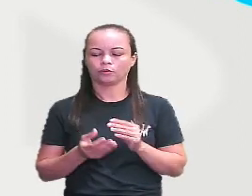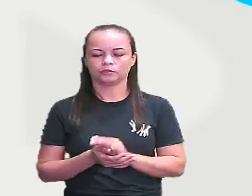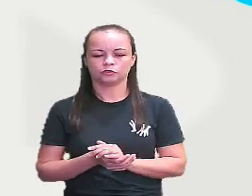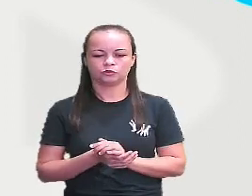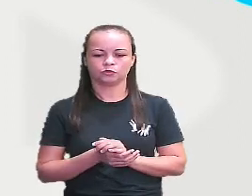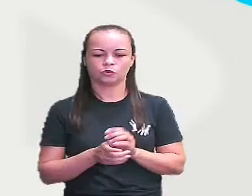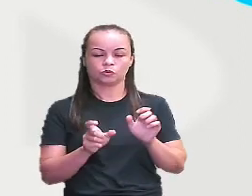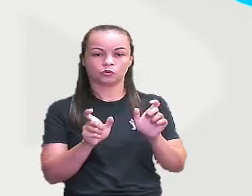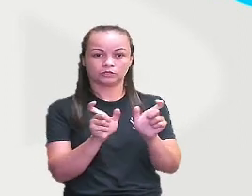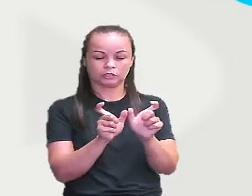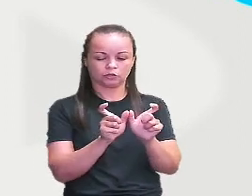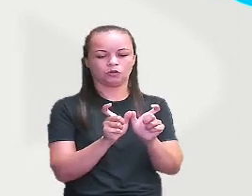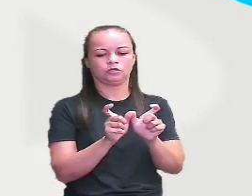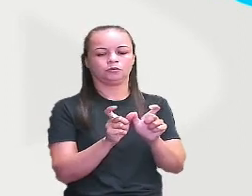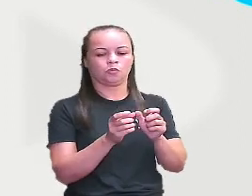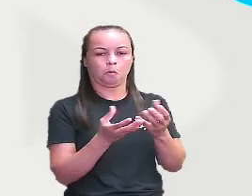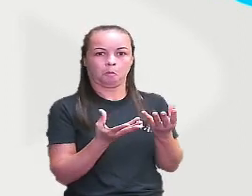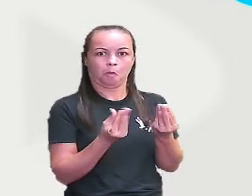bastante,